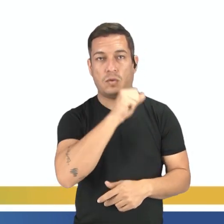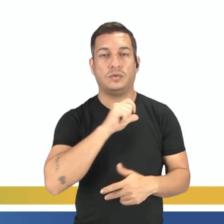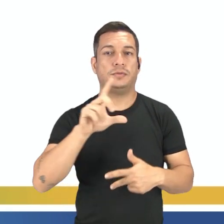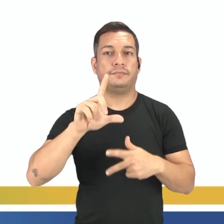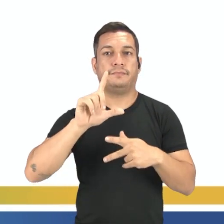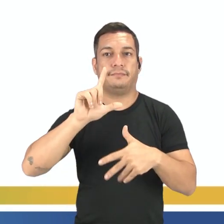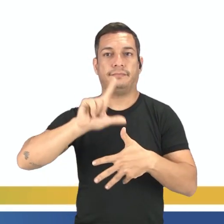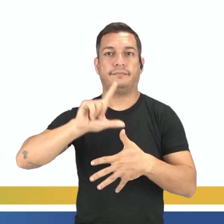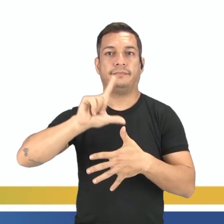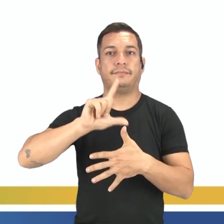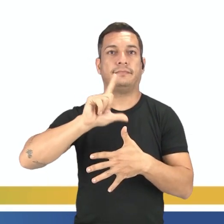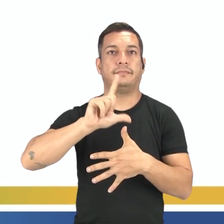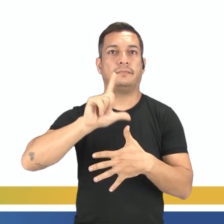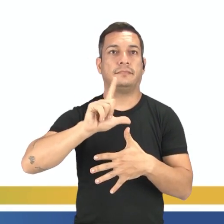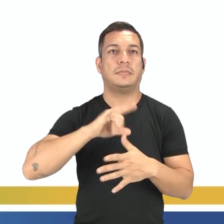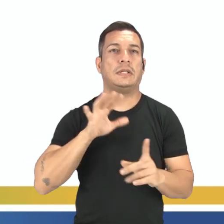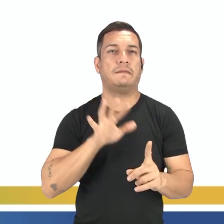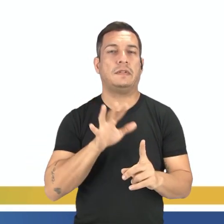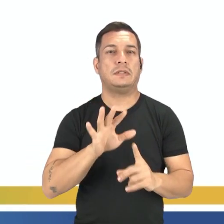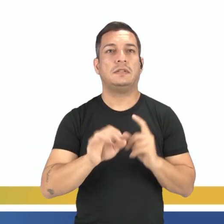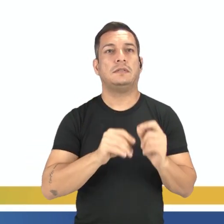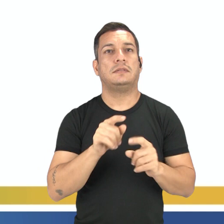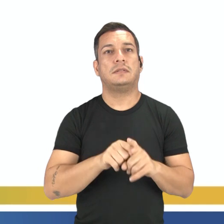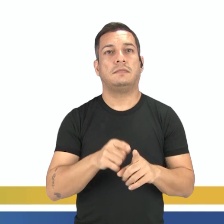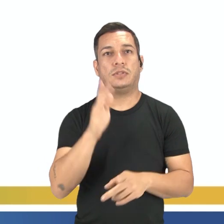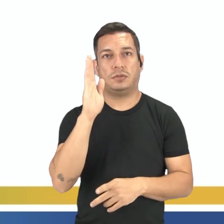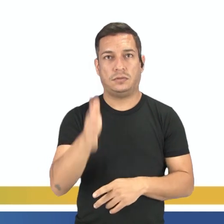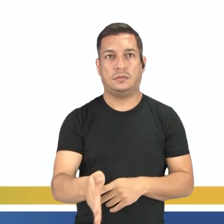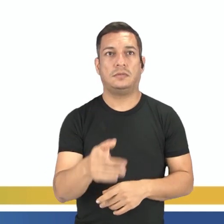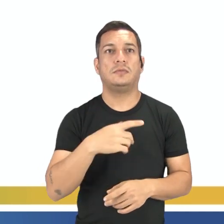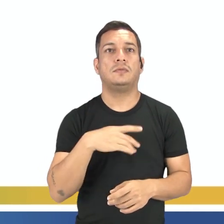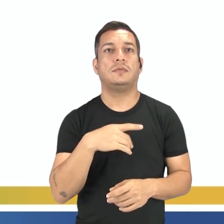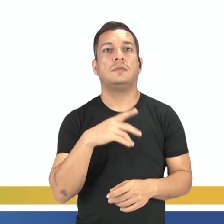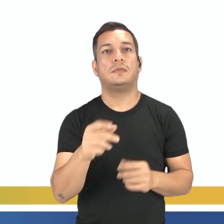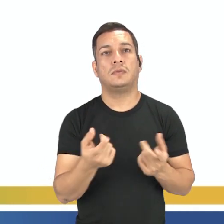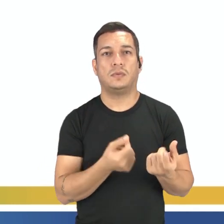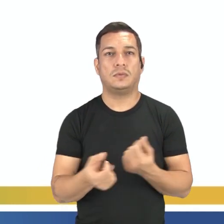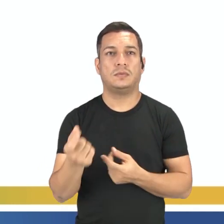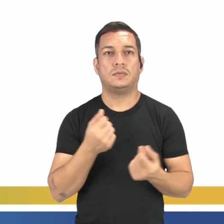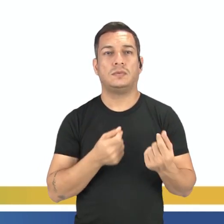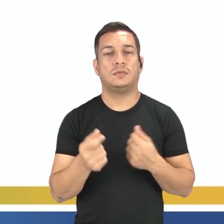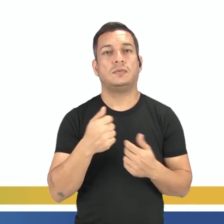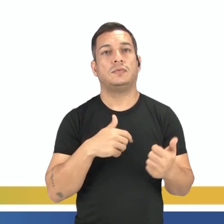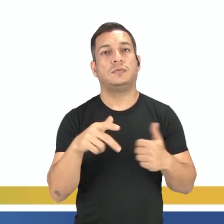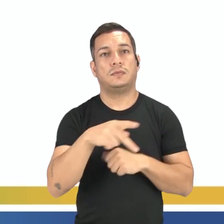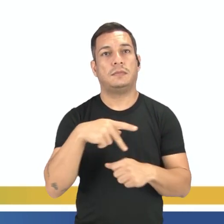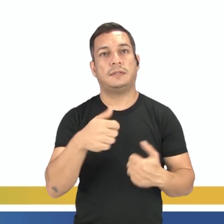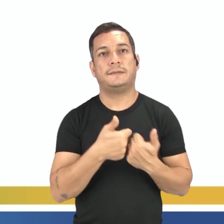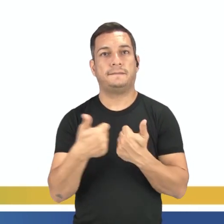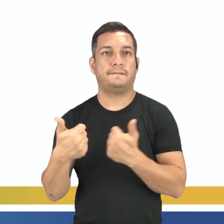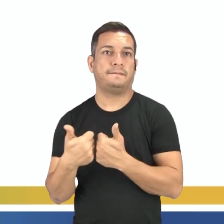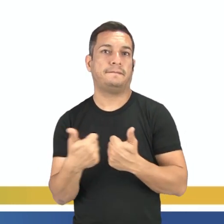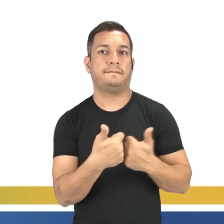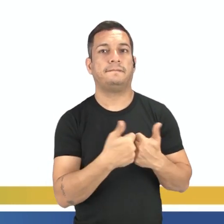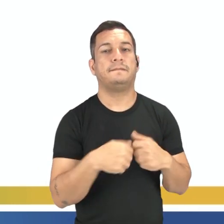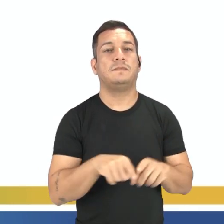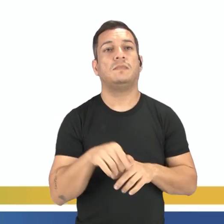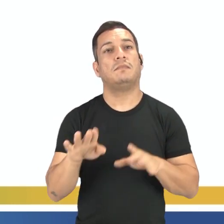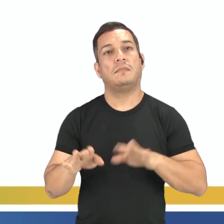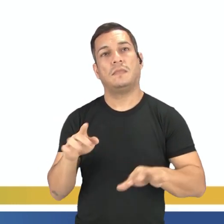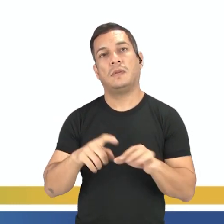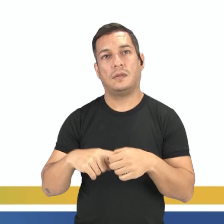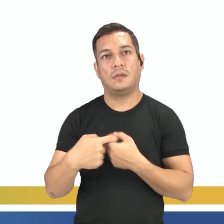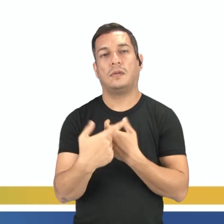e influencia diretamente e indiretamente nos rumos das economias dos vizinhos que dependem das